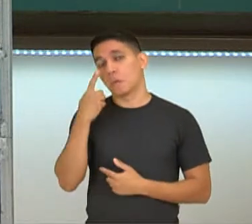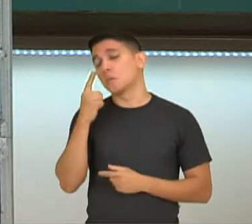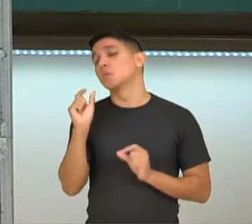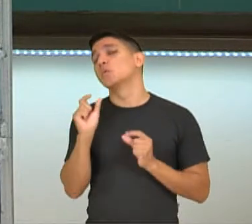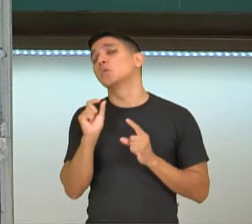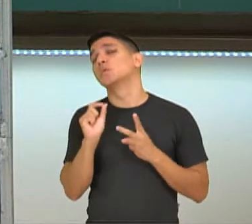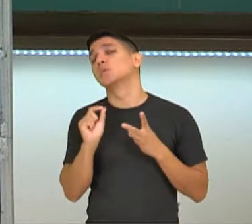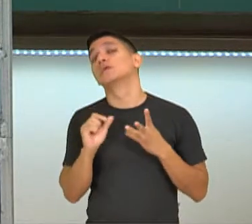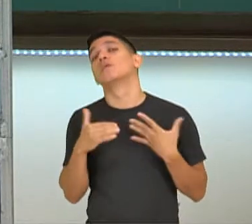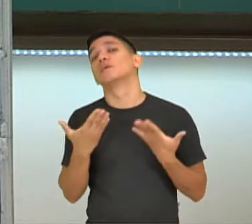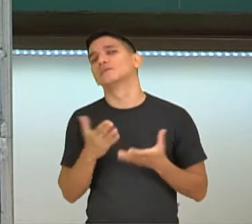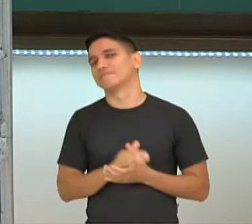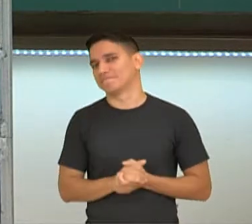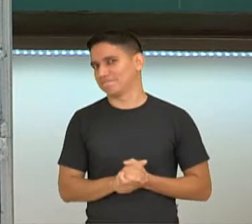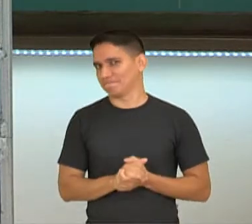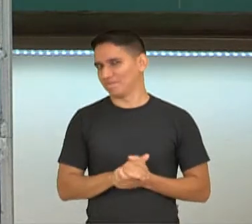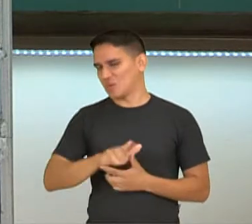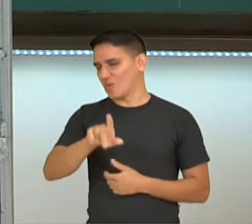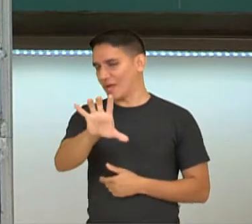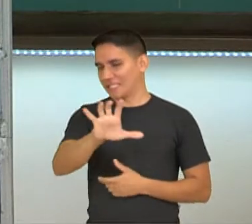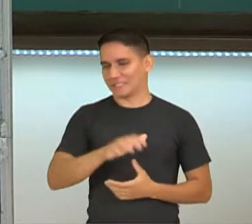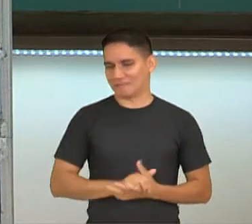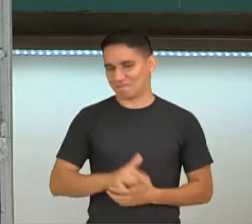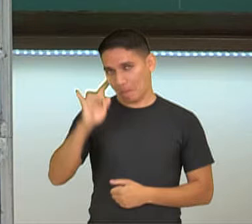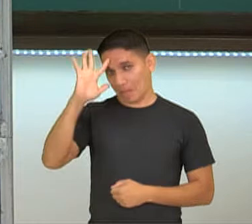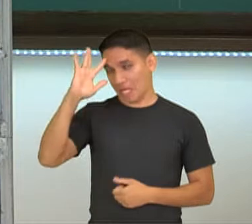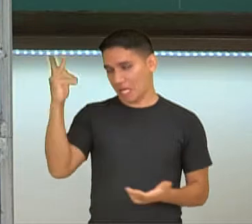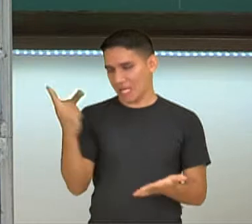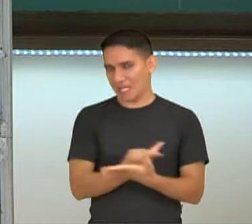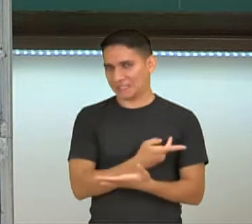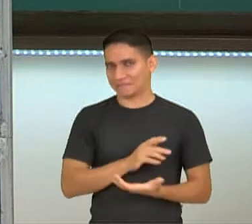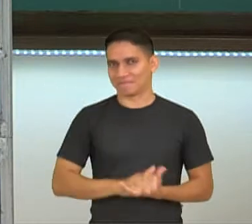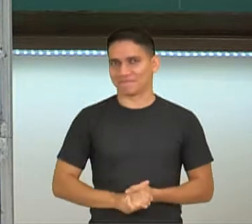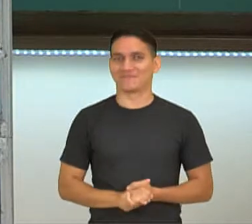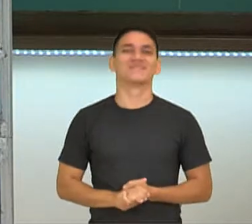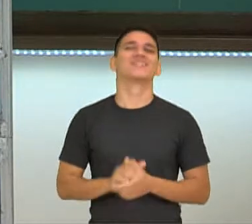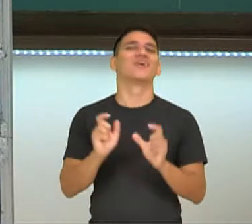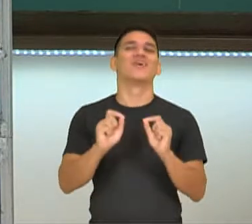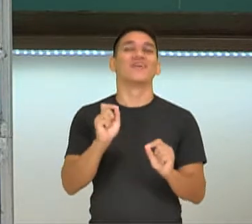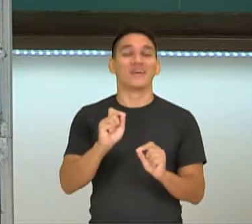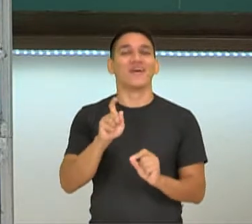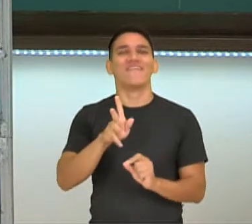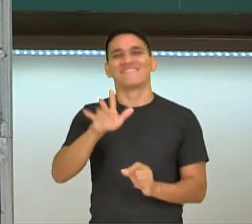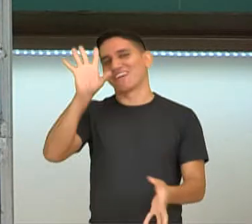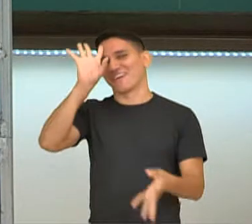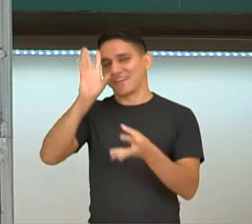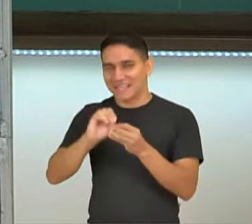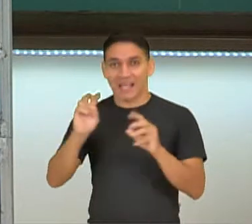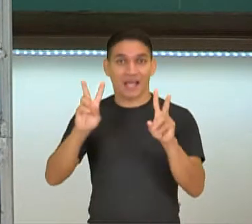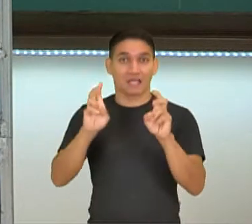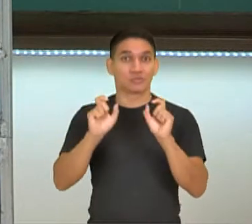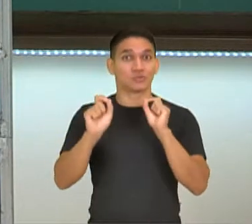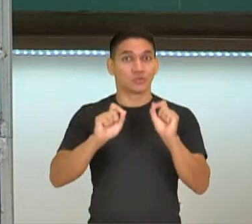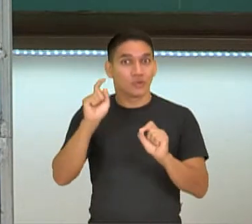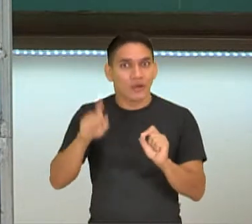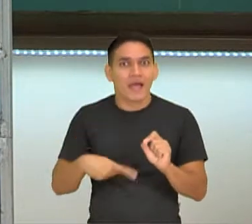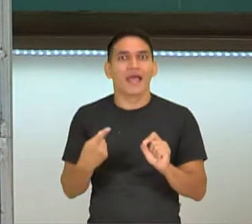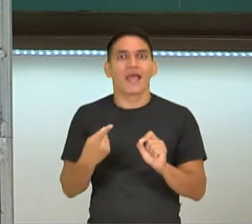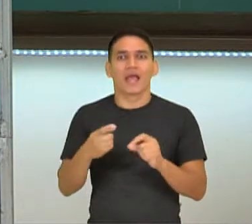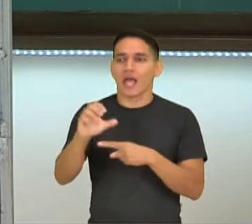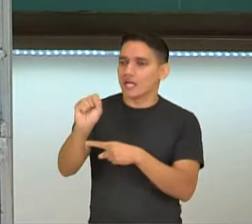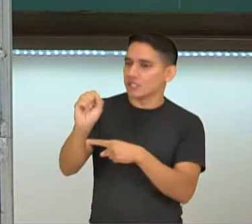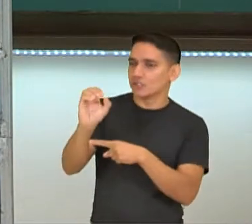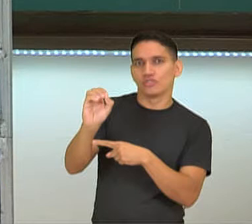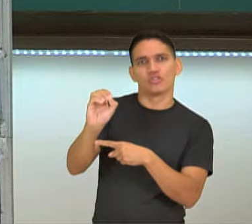aí. Não é isso. Errou. Hoje nós vamos entender e falar sobre o